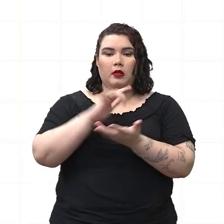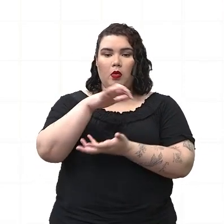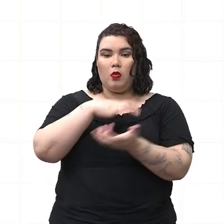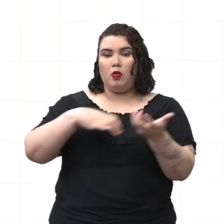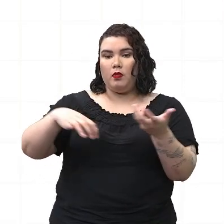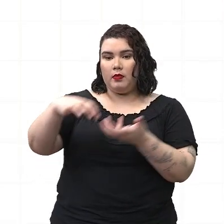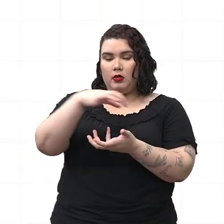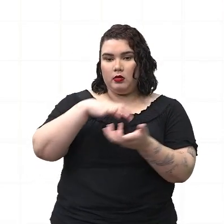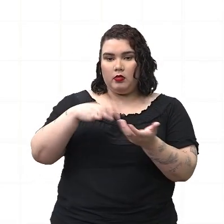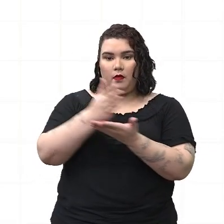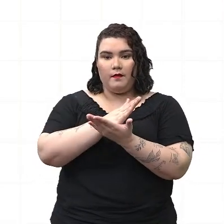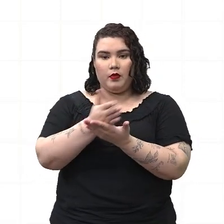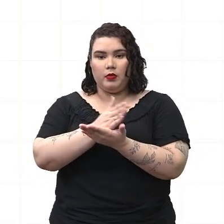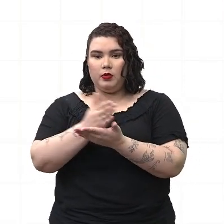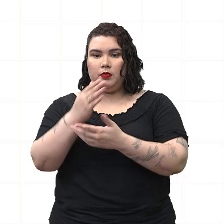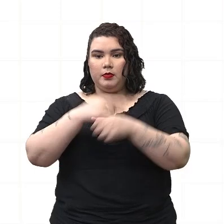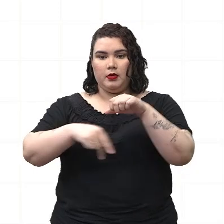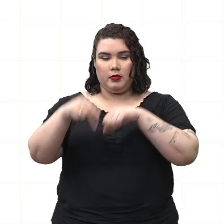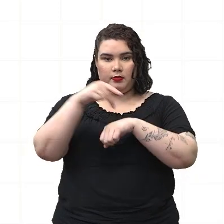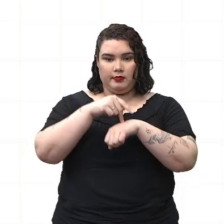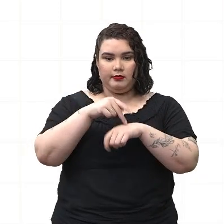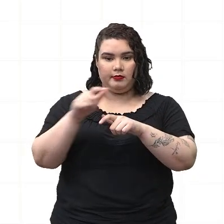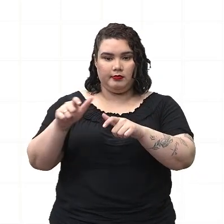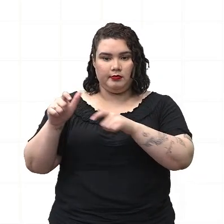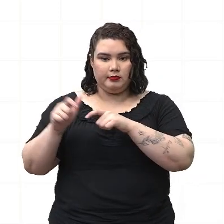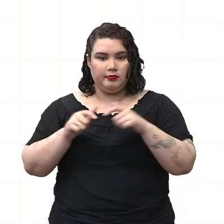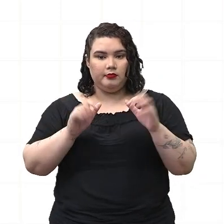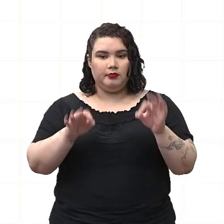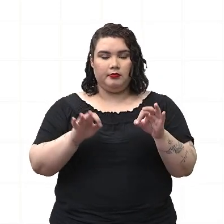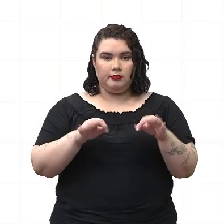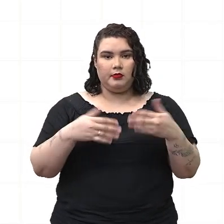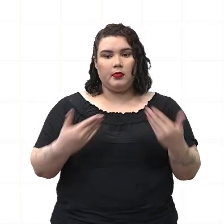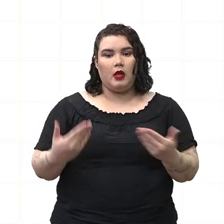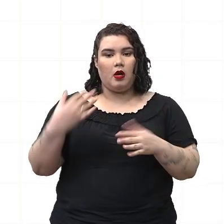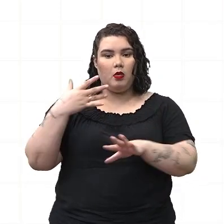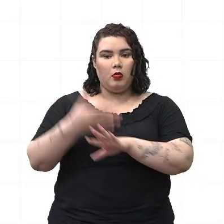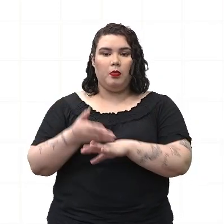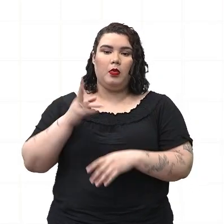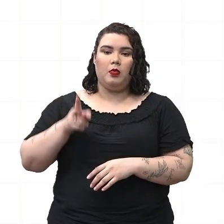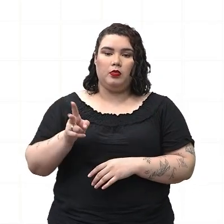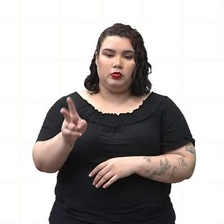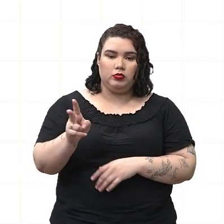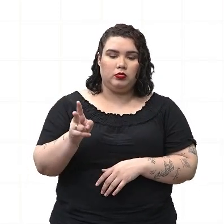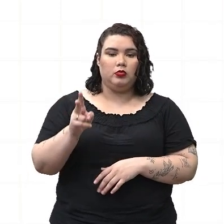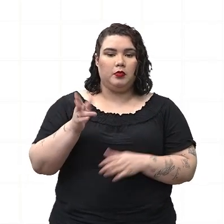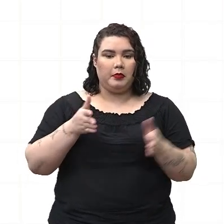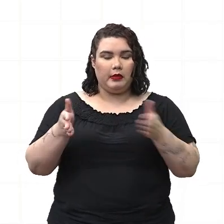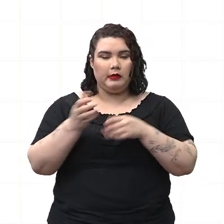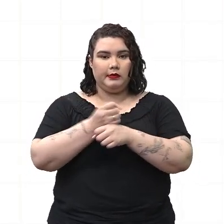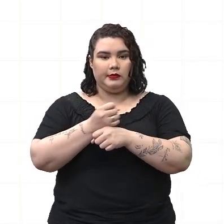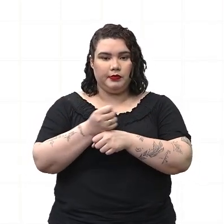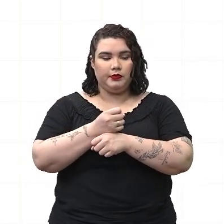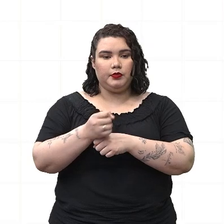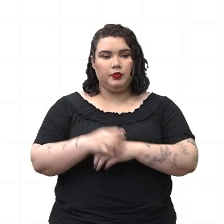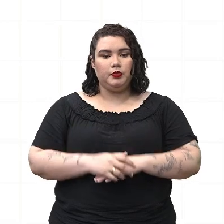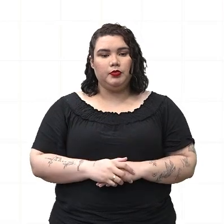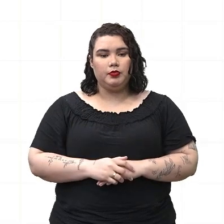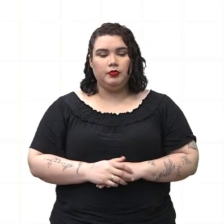nas fronteiras entre os países, que algumas delas, inclusive, continuaram durante um bom tempo, né? Na próxima tela tem